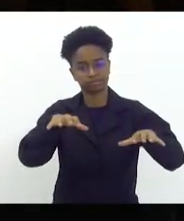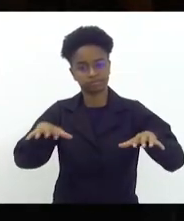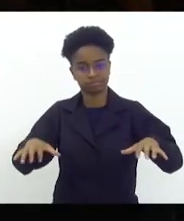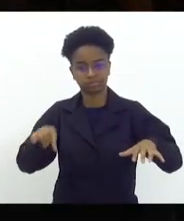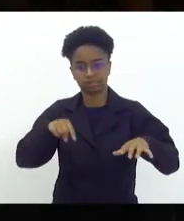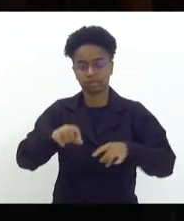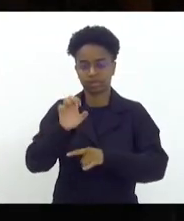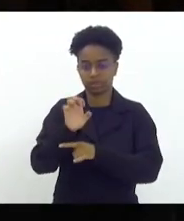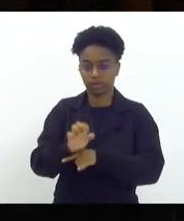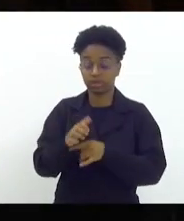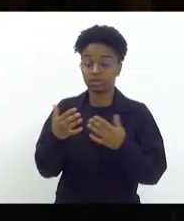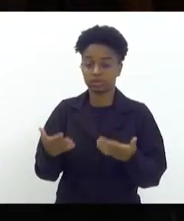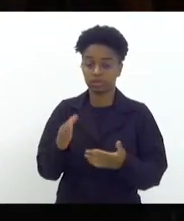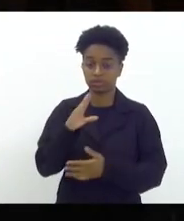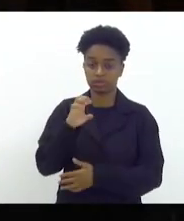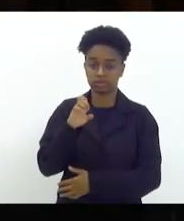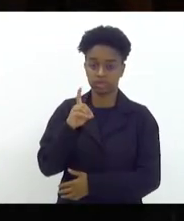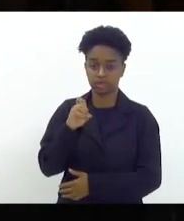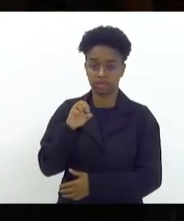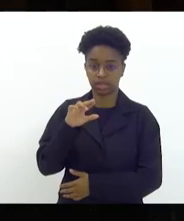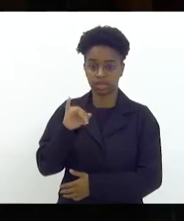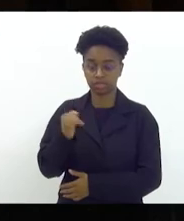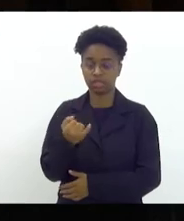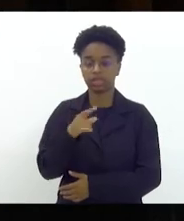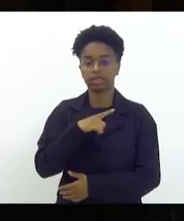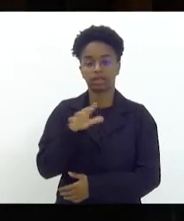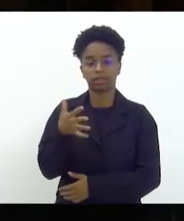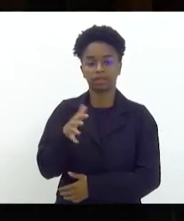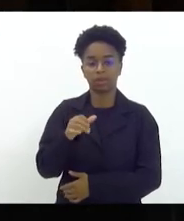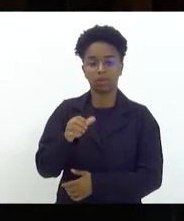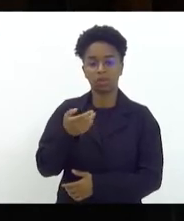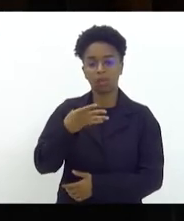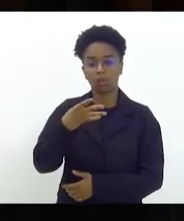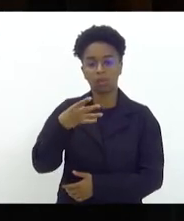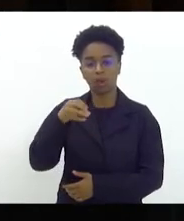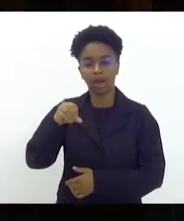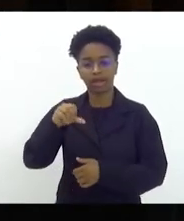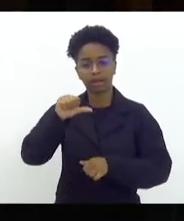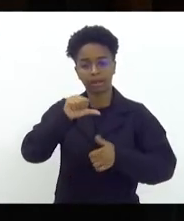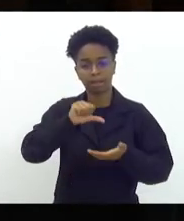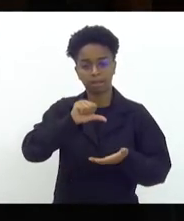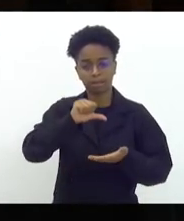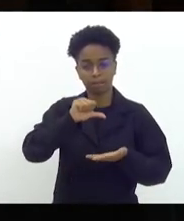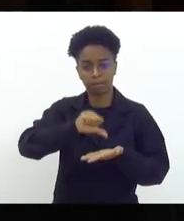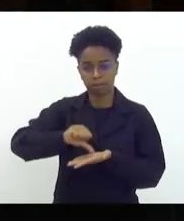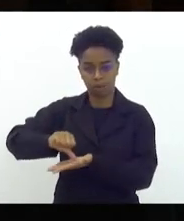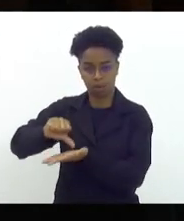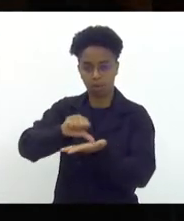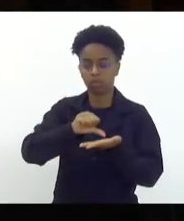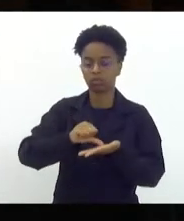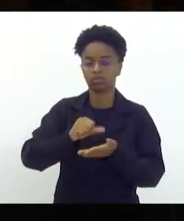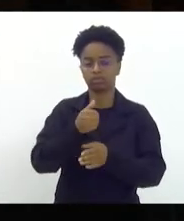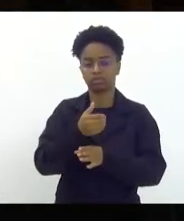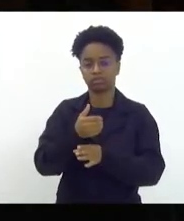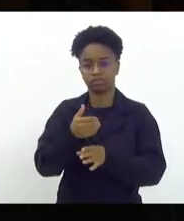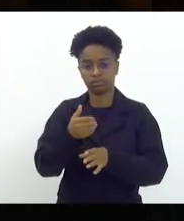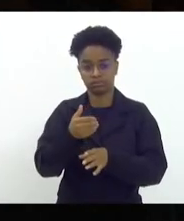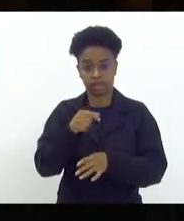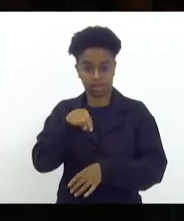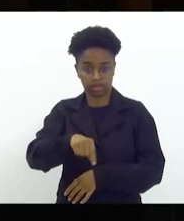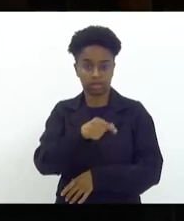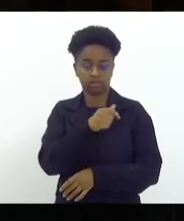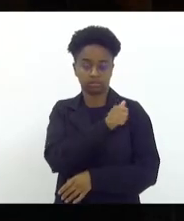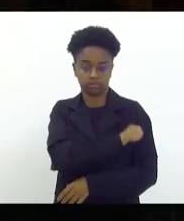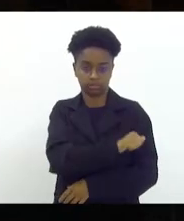o consórcio Cederj tem cerca de 40 polos espalhados pelo Estado do Rio de Janeiro mas a gente